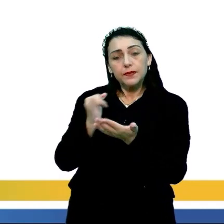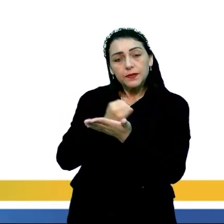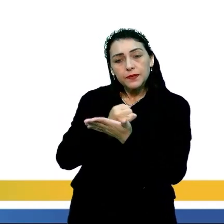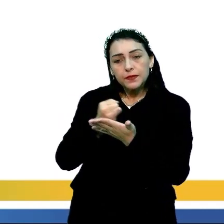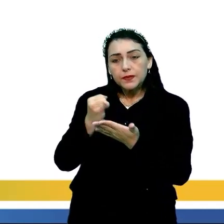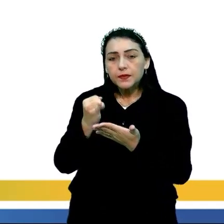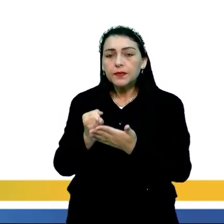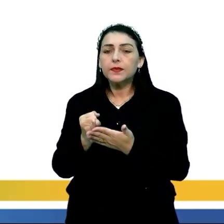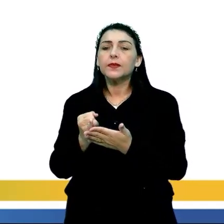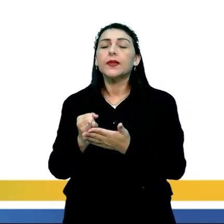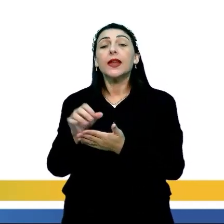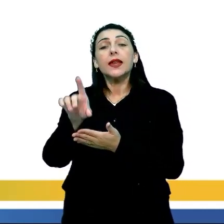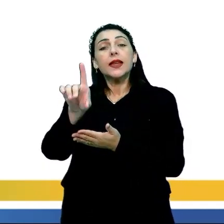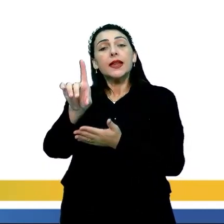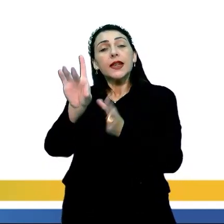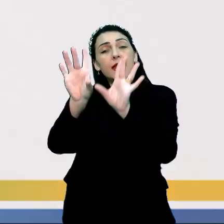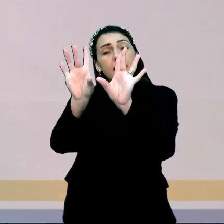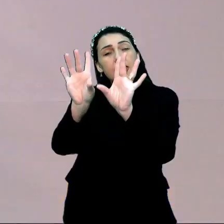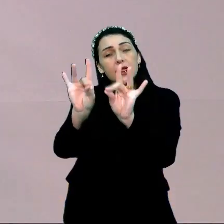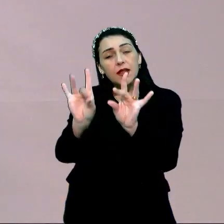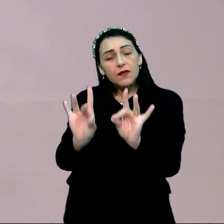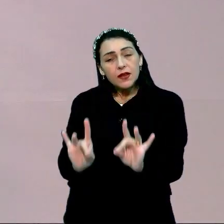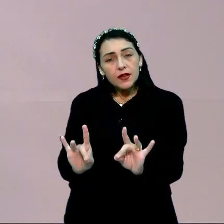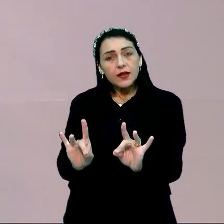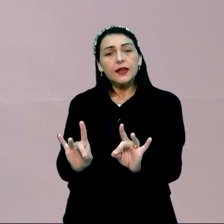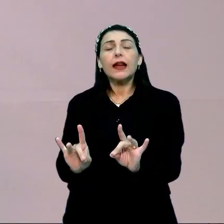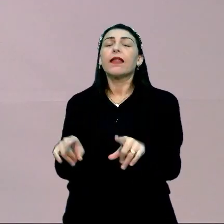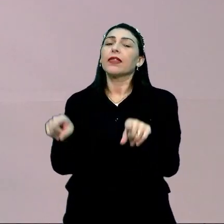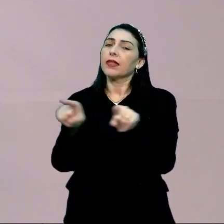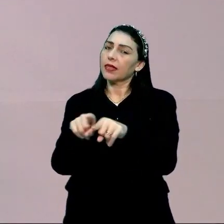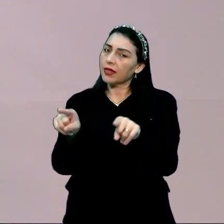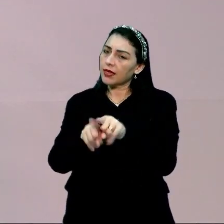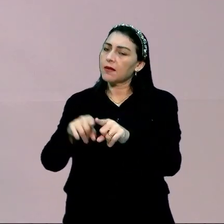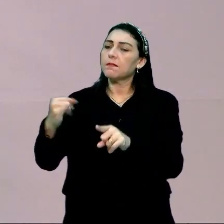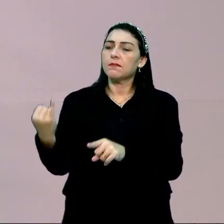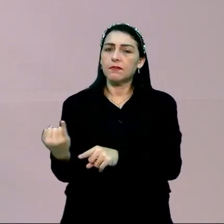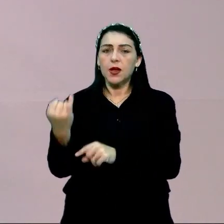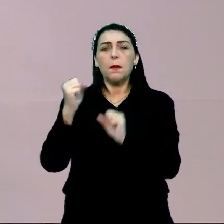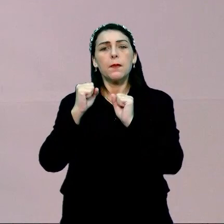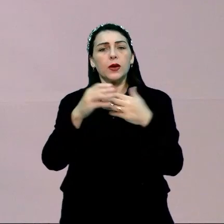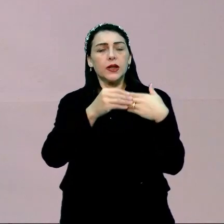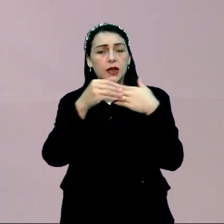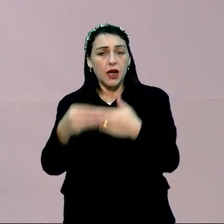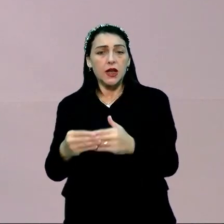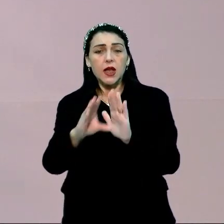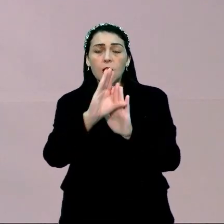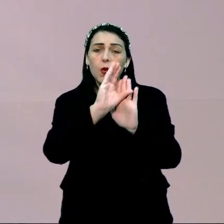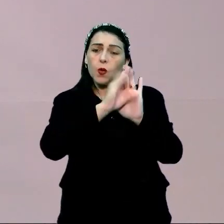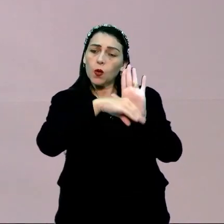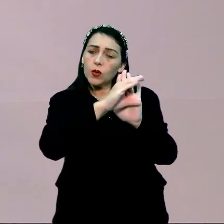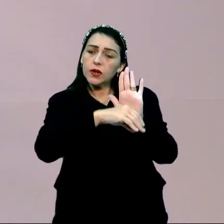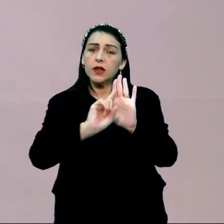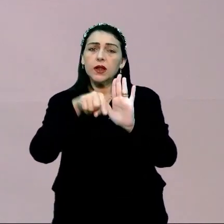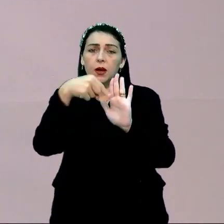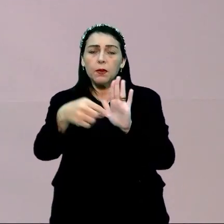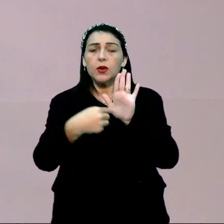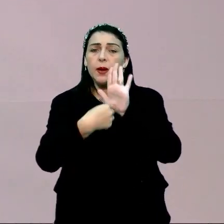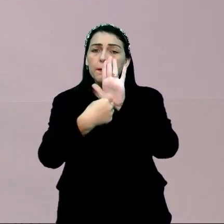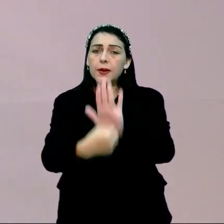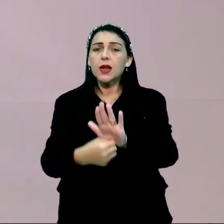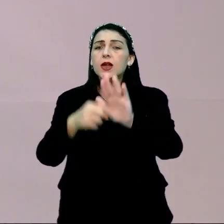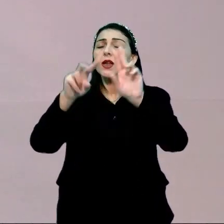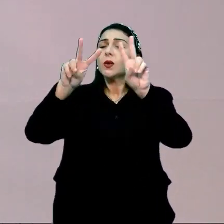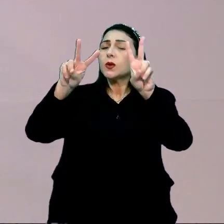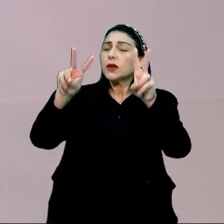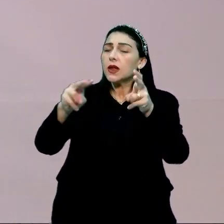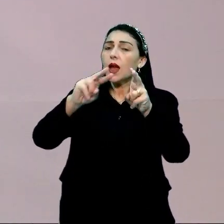Introdução a partir de definições. Essa também é muito interessante. Eu posso trazer um conceito e aí logo em seguida eu apresento o tema e